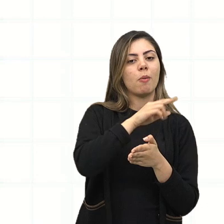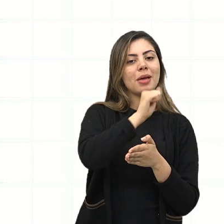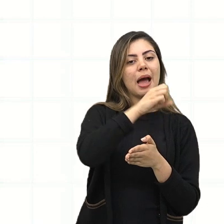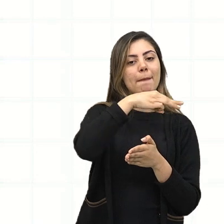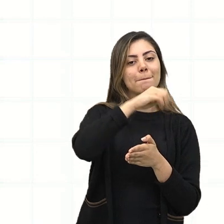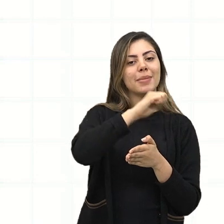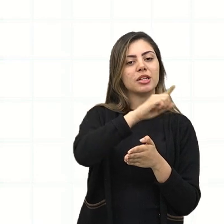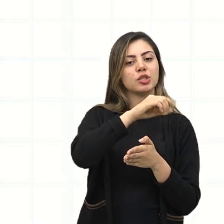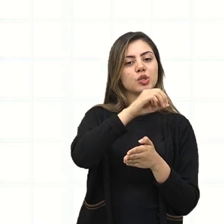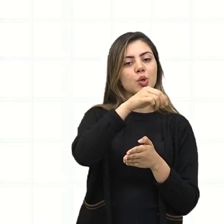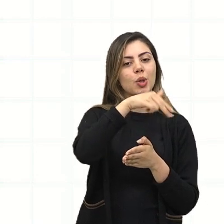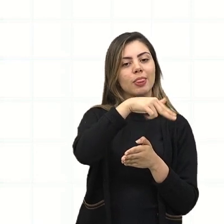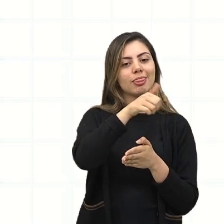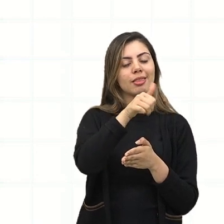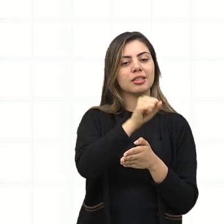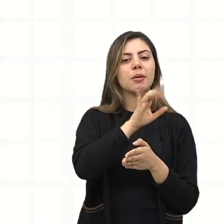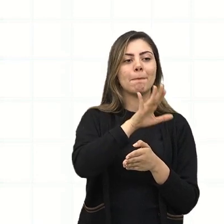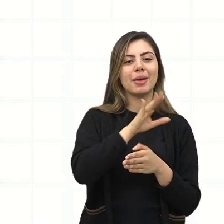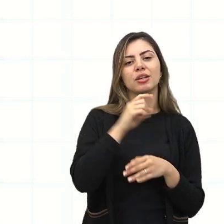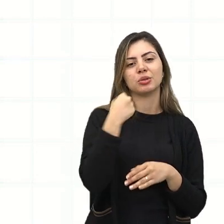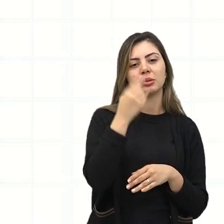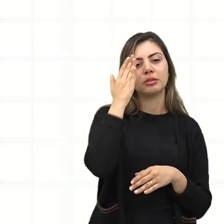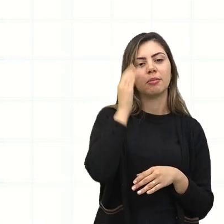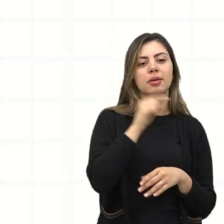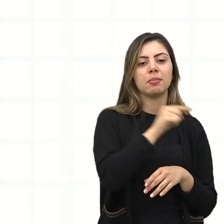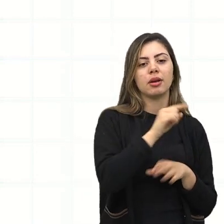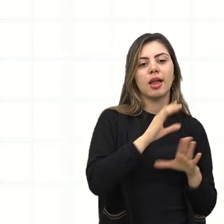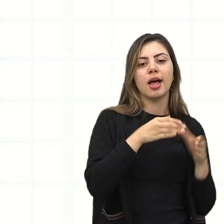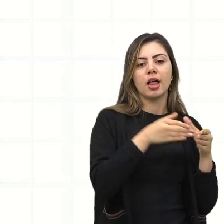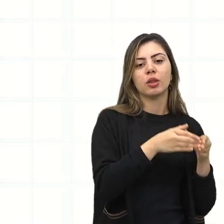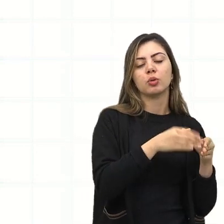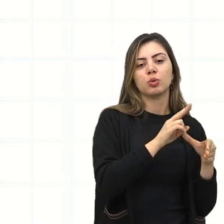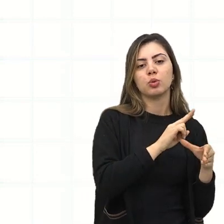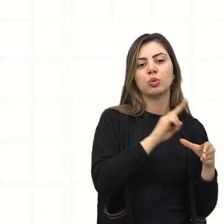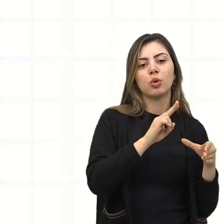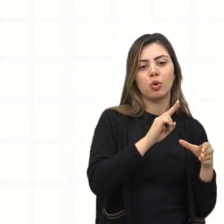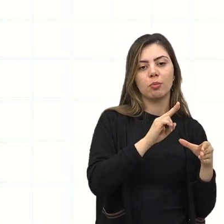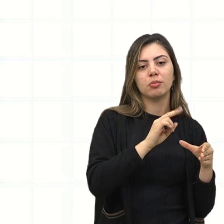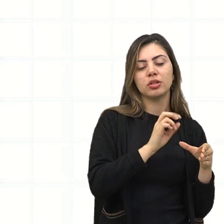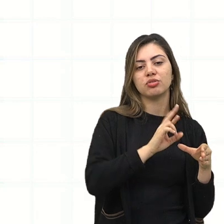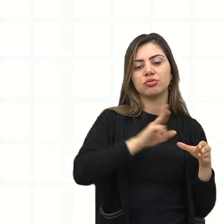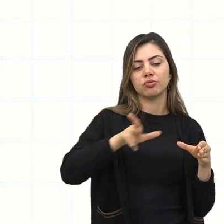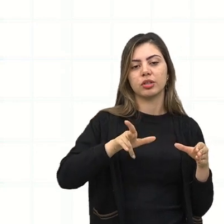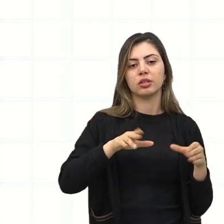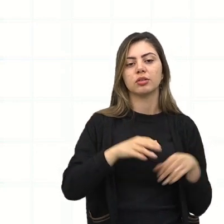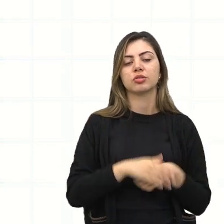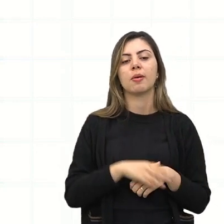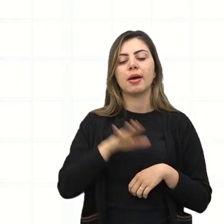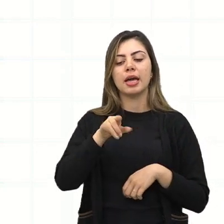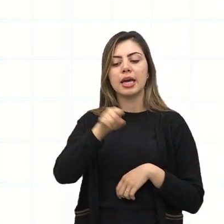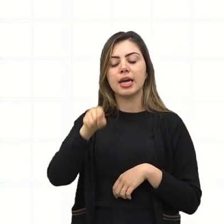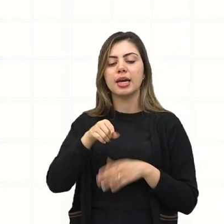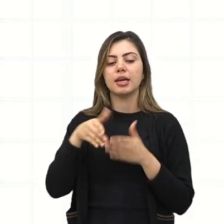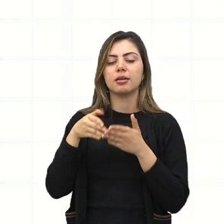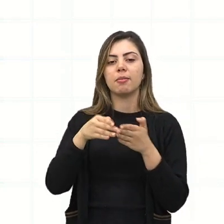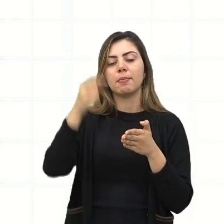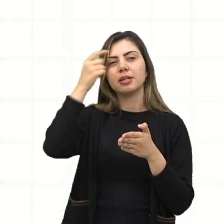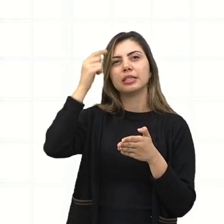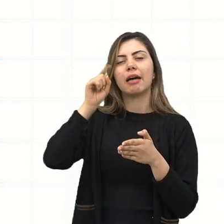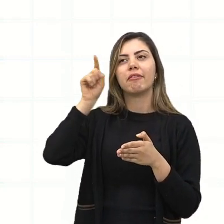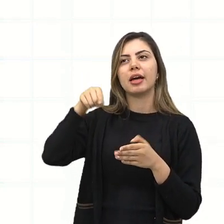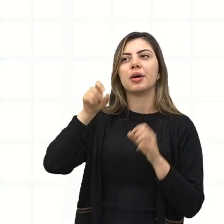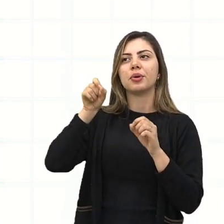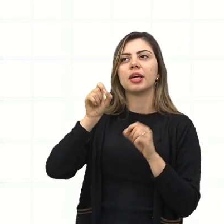nosso vocabulário local. Eles fizeram a associação com a lenda das Amazonas, que na verdade eram guerreiras míticas lá